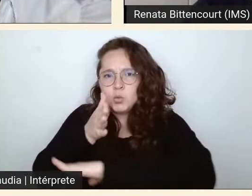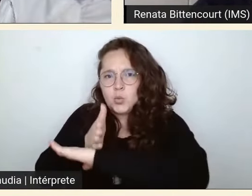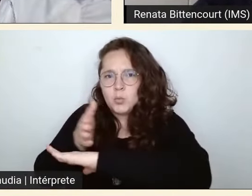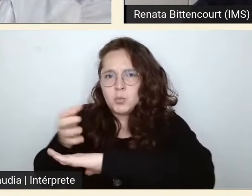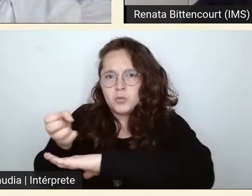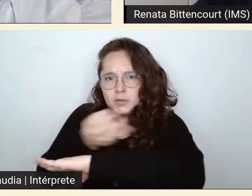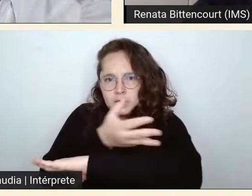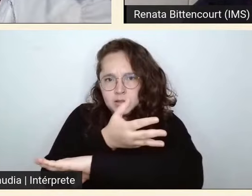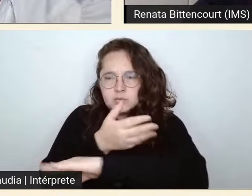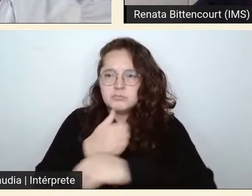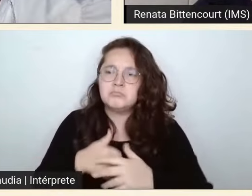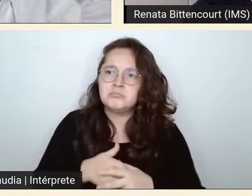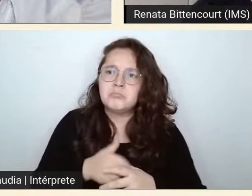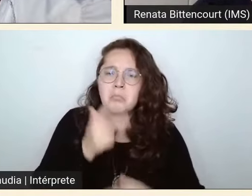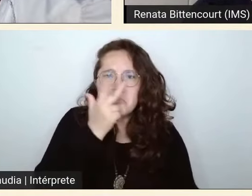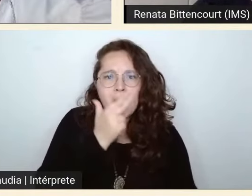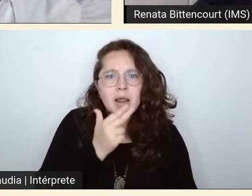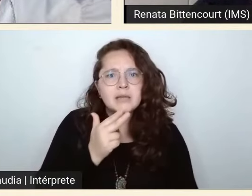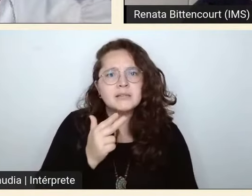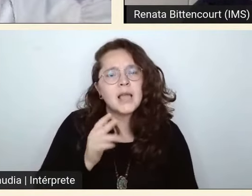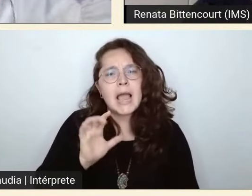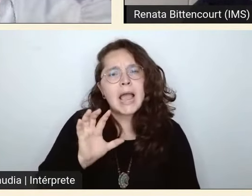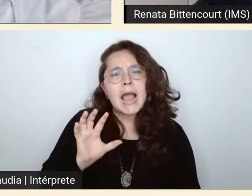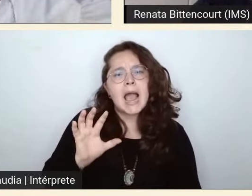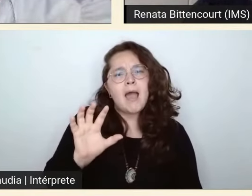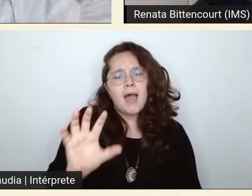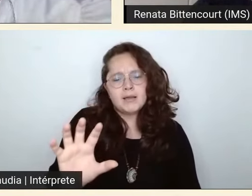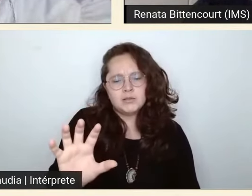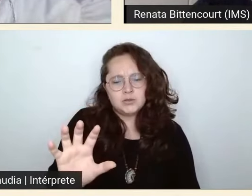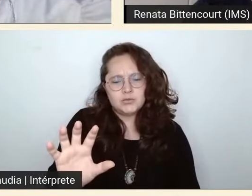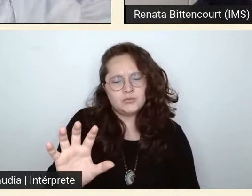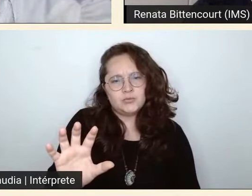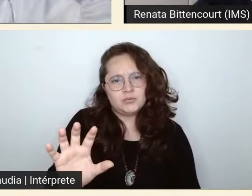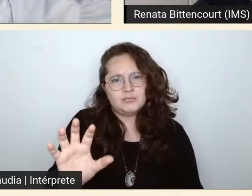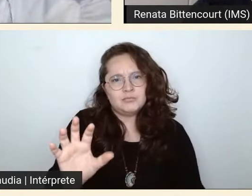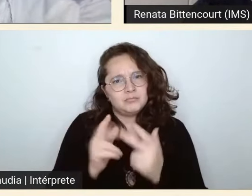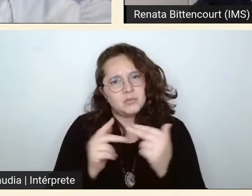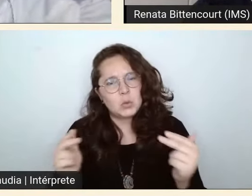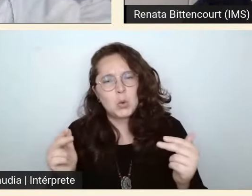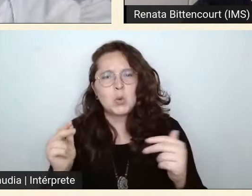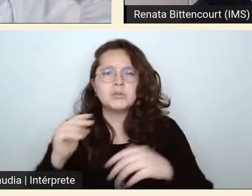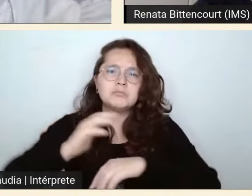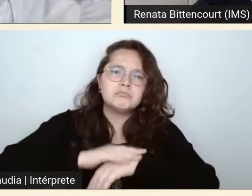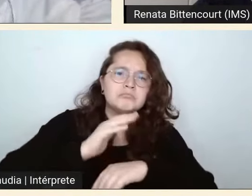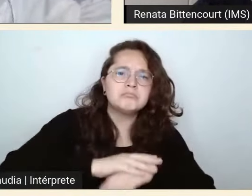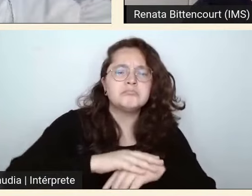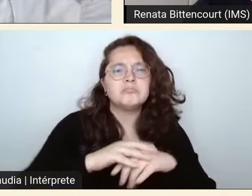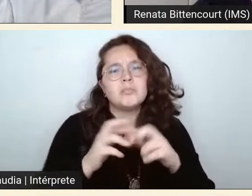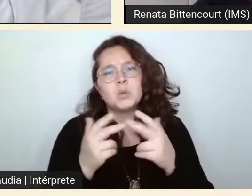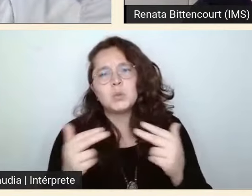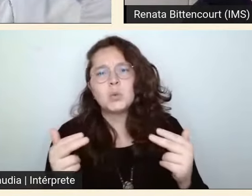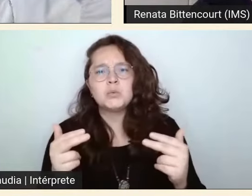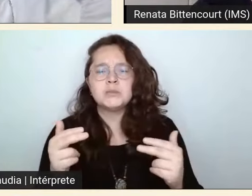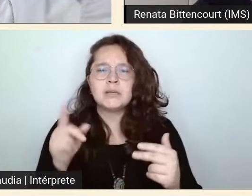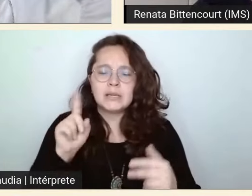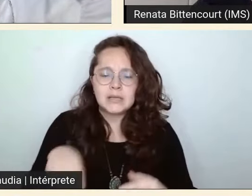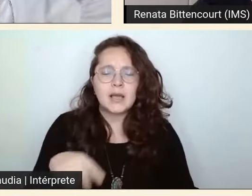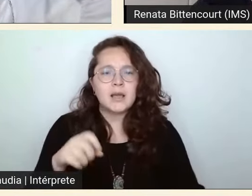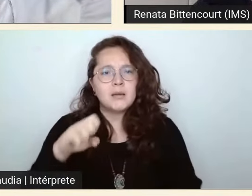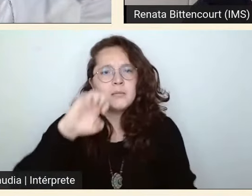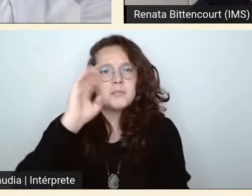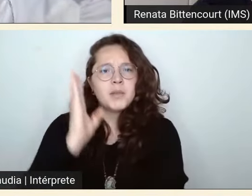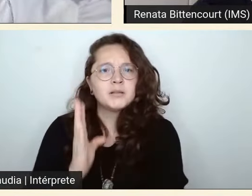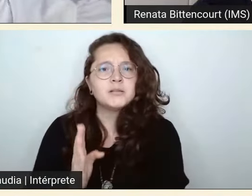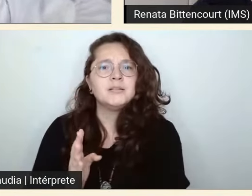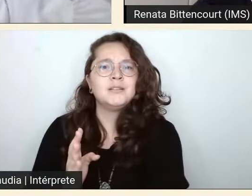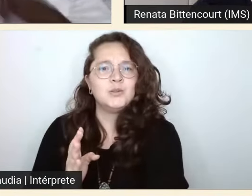alicerçado nas práticas de viajantes franco-alemães, né, que vieram documentar o Brasil ou documentar aquilo